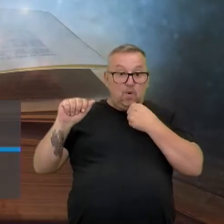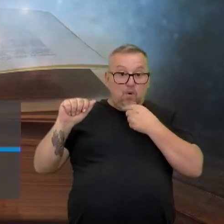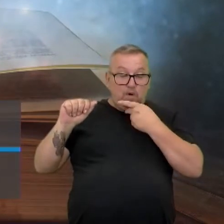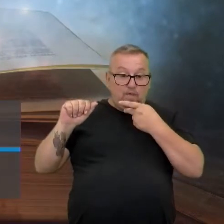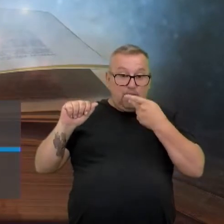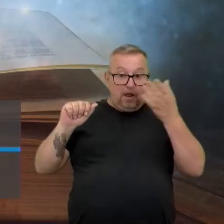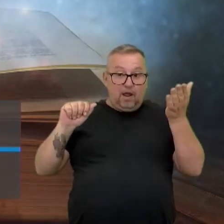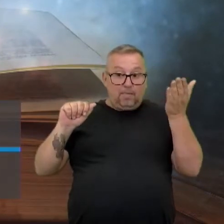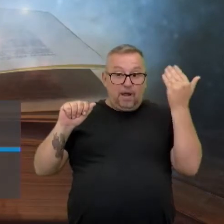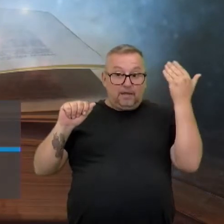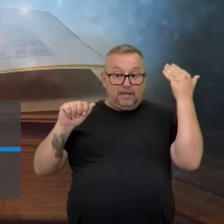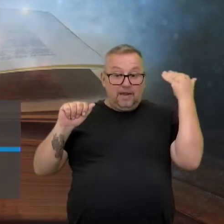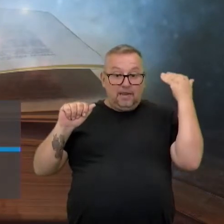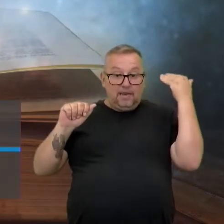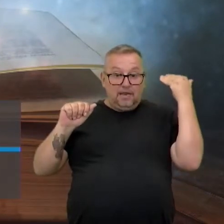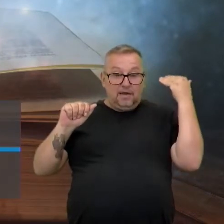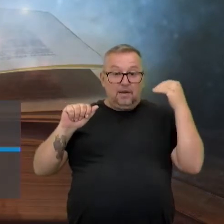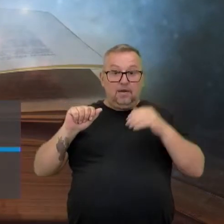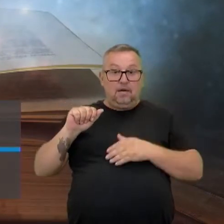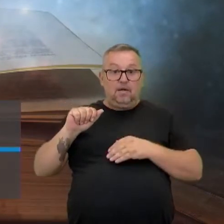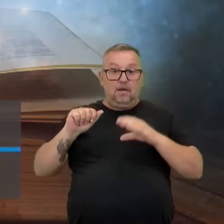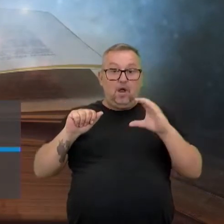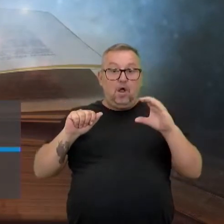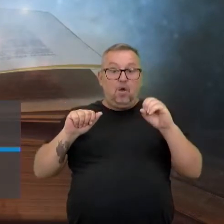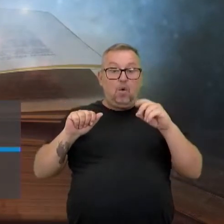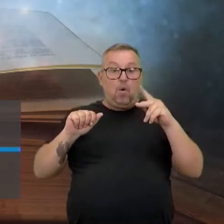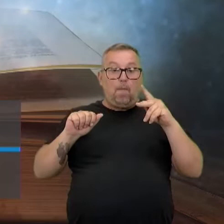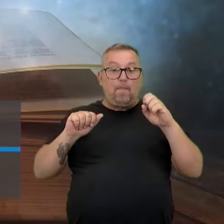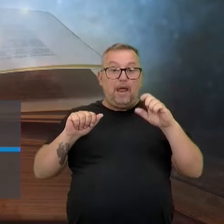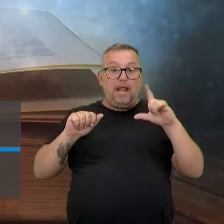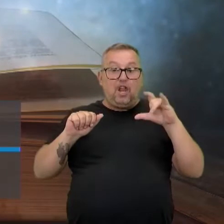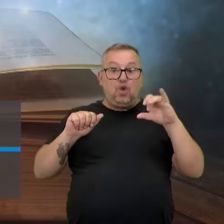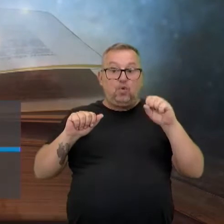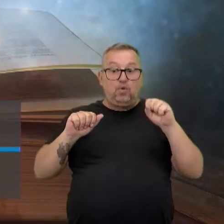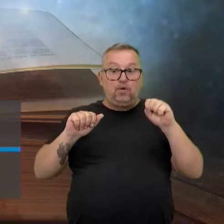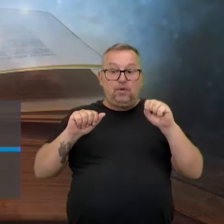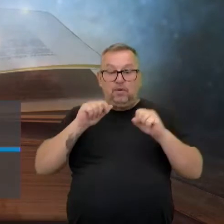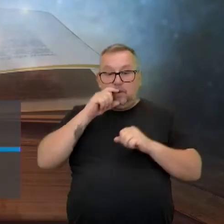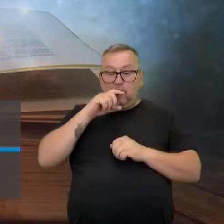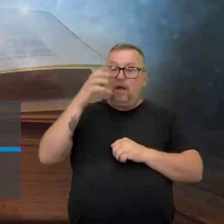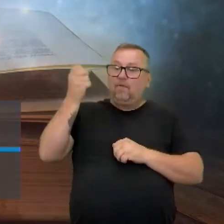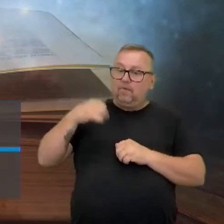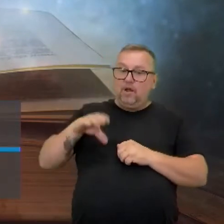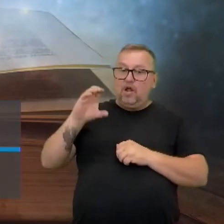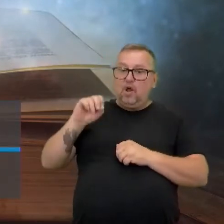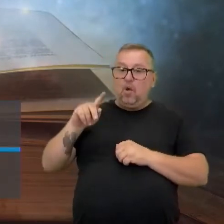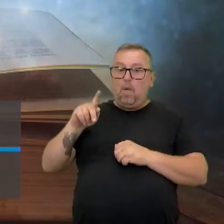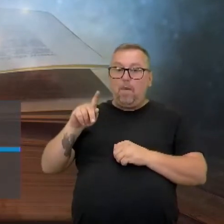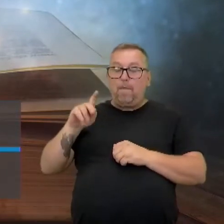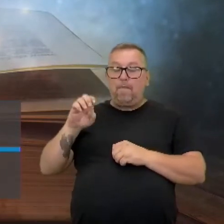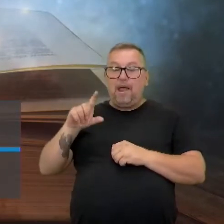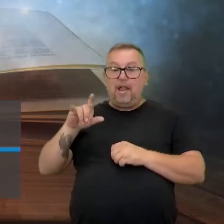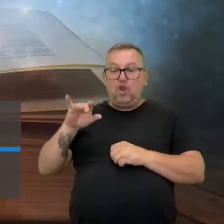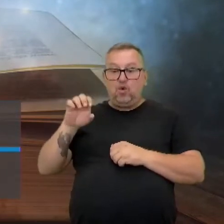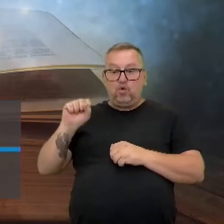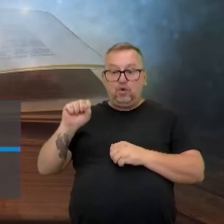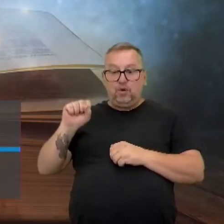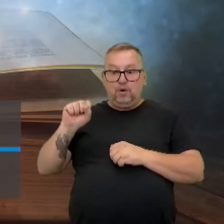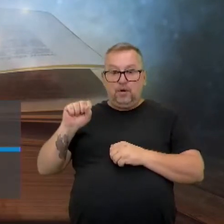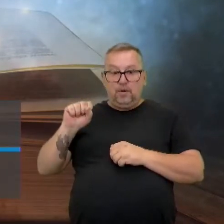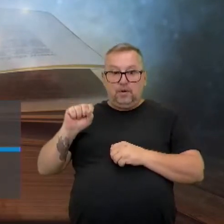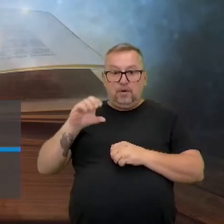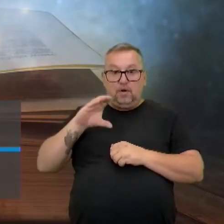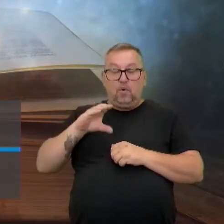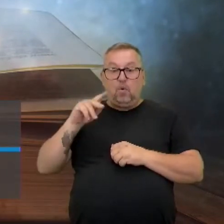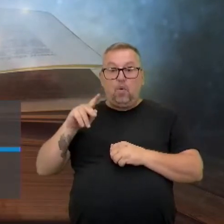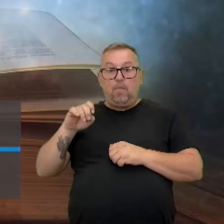que é o mesmo que o Coppola é Coppelius. Aí ele vai contar a história do Coppelius. Só que o Coppelius, na verdade, o Coppola, que ele